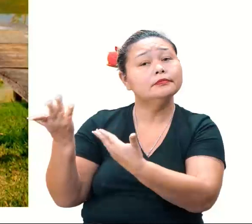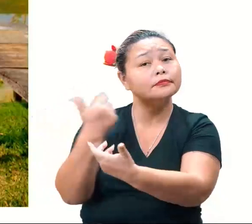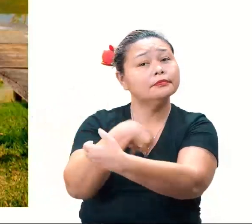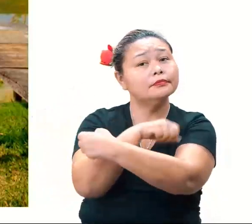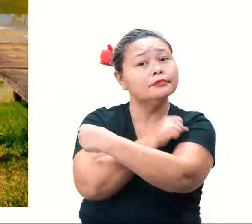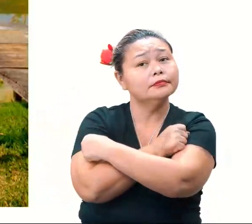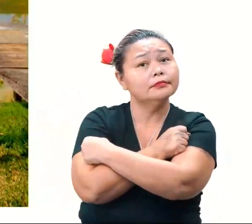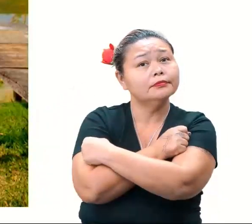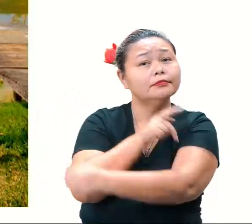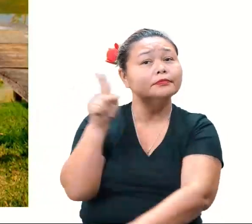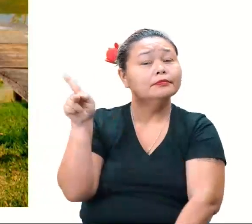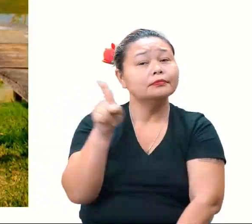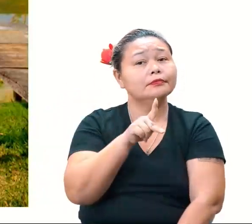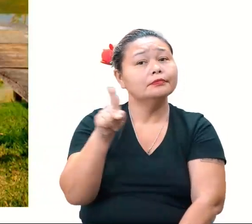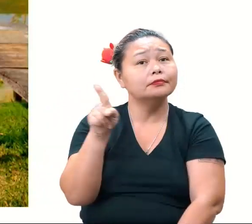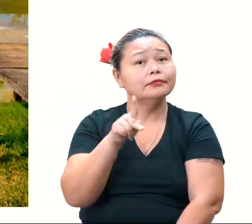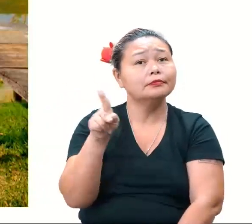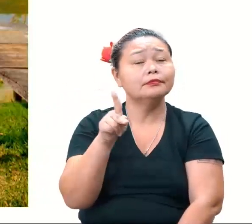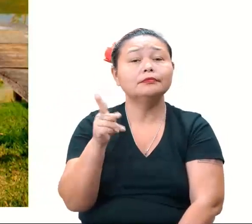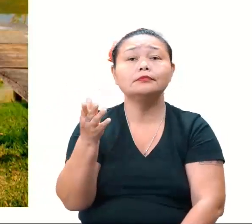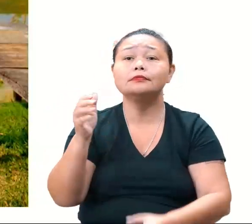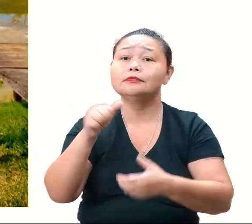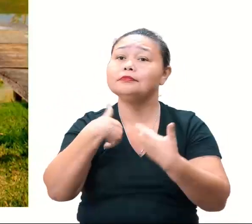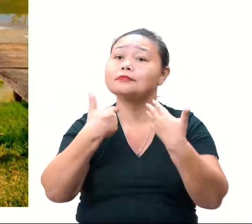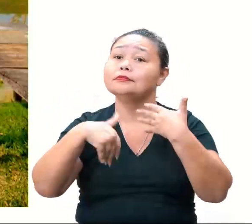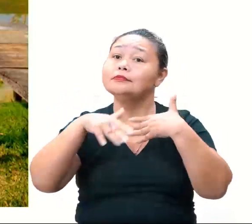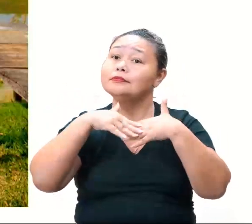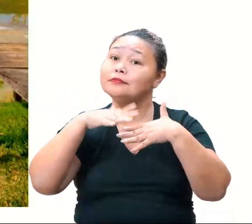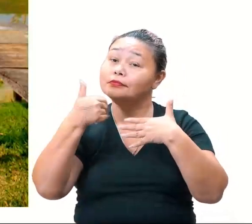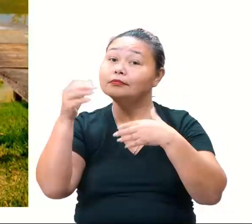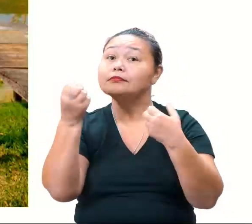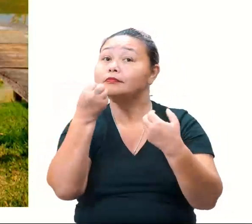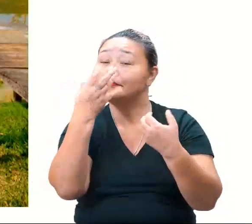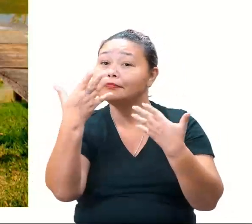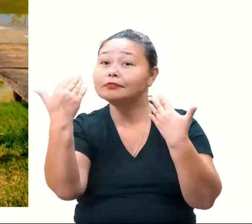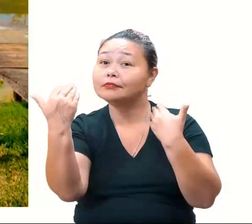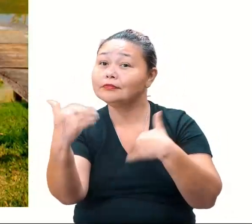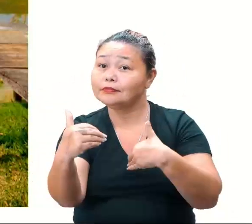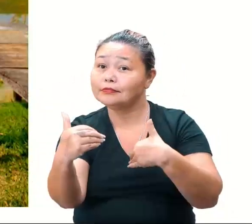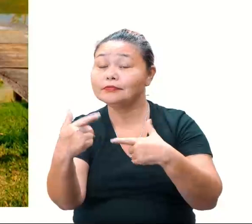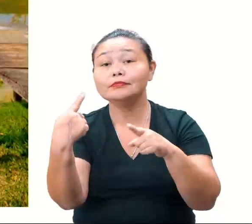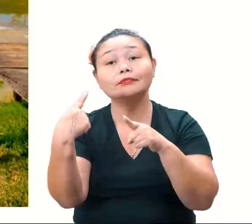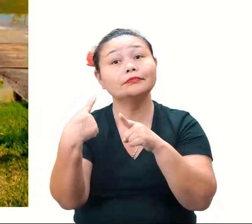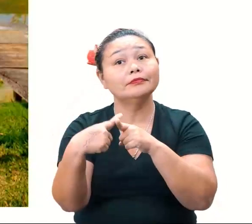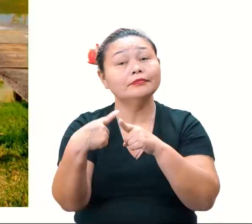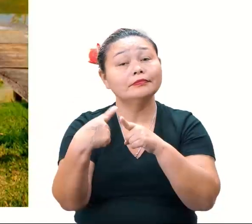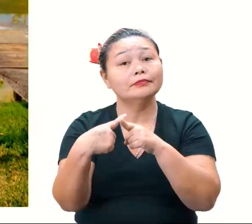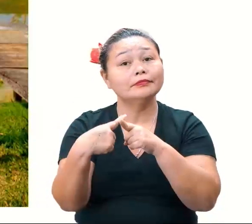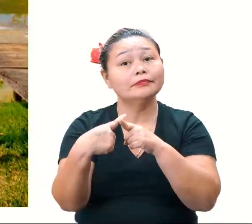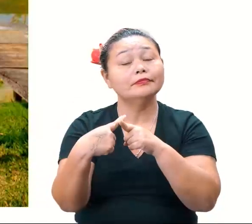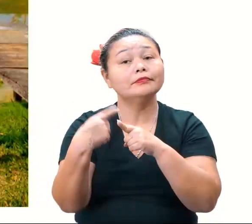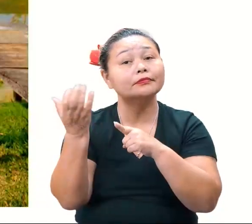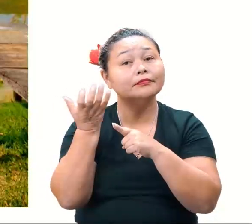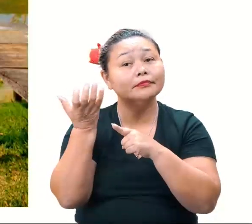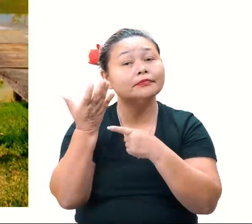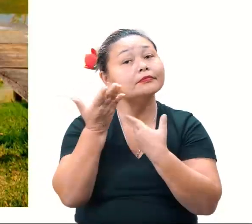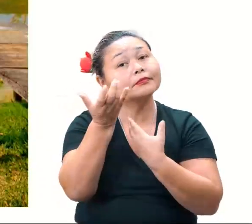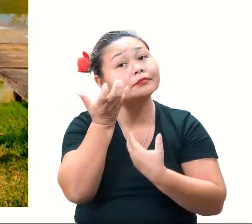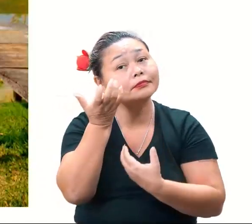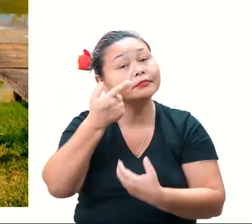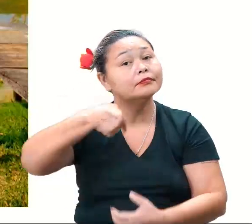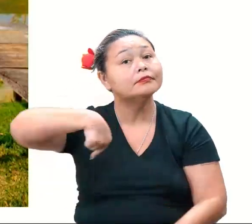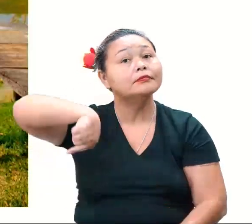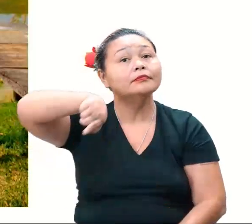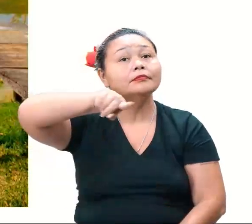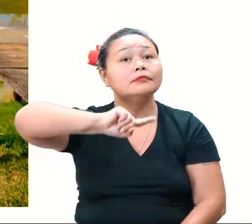os professores matemáticos. Boa avaliação. Boa avaliação para vocês, porque é o que a gente deseja, né? Que